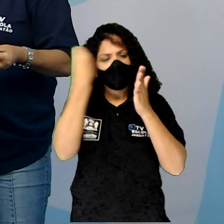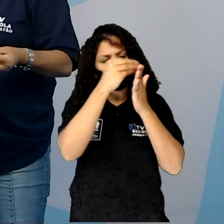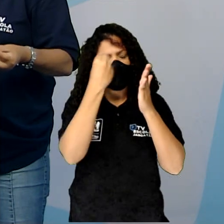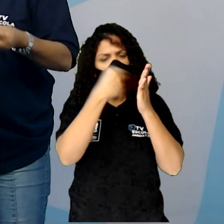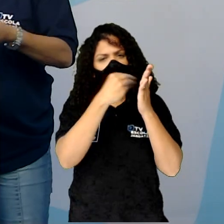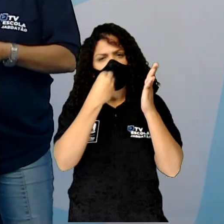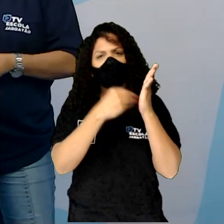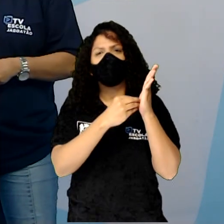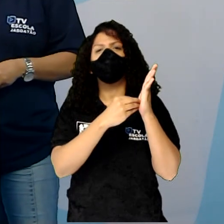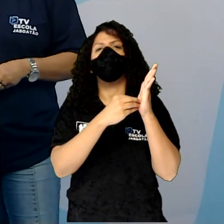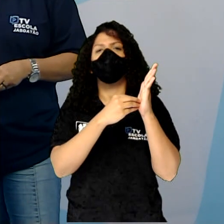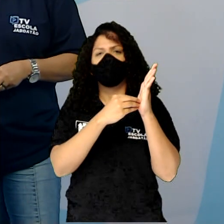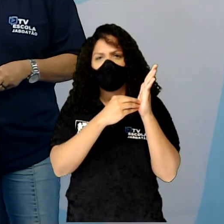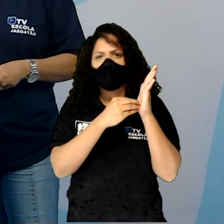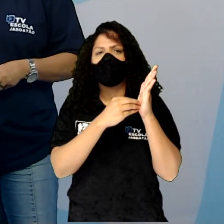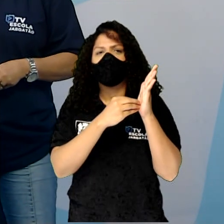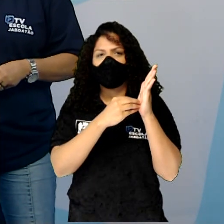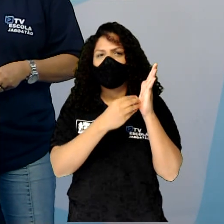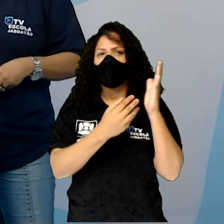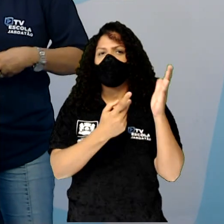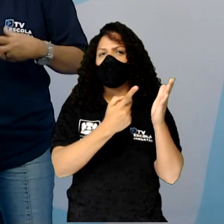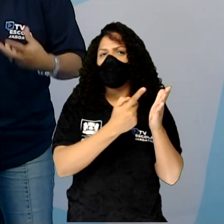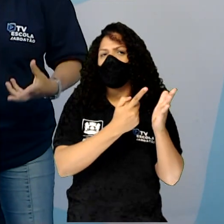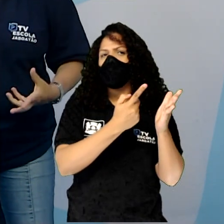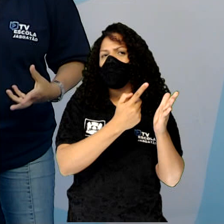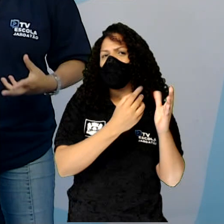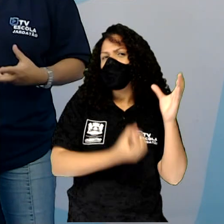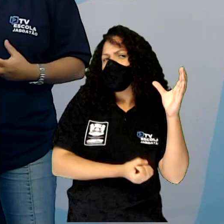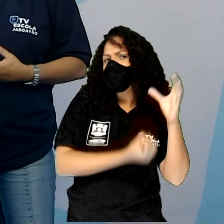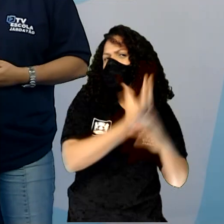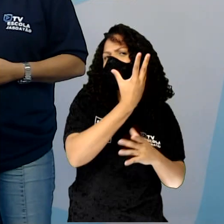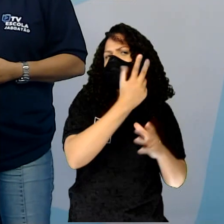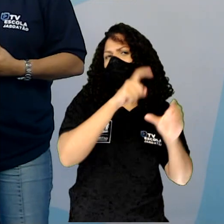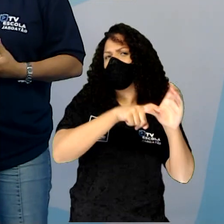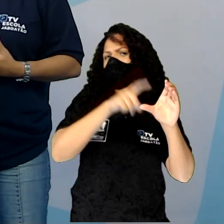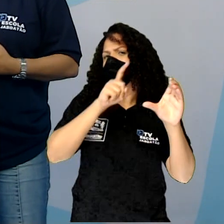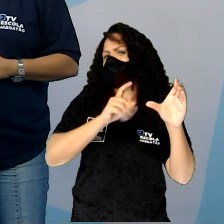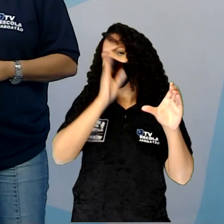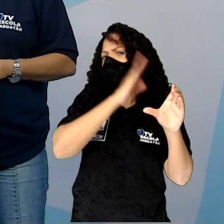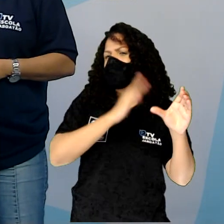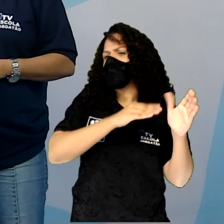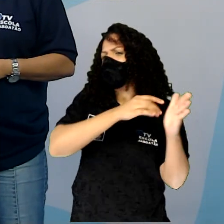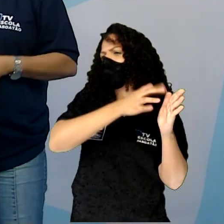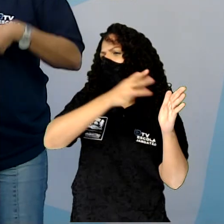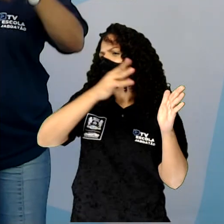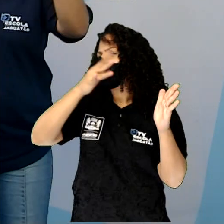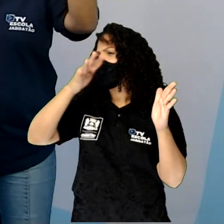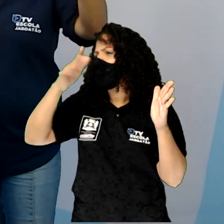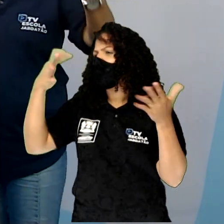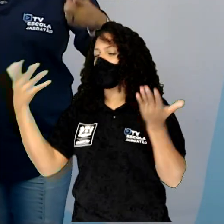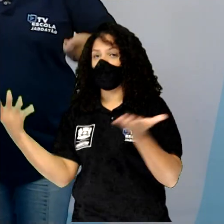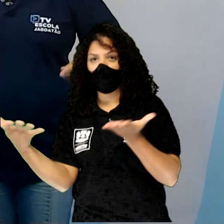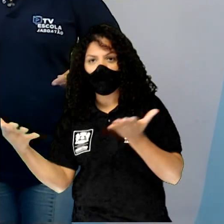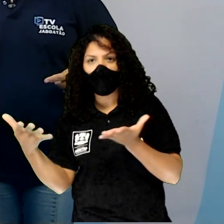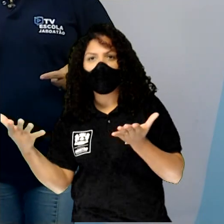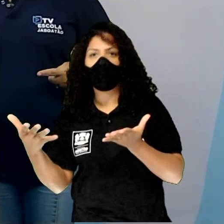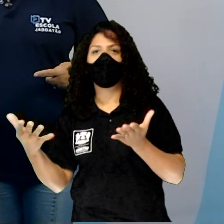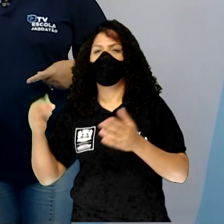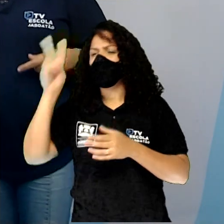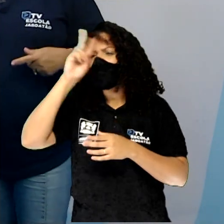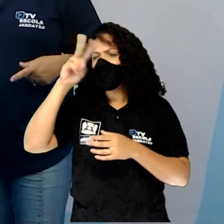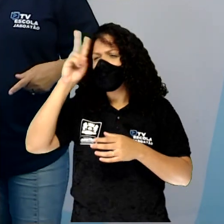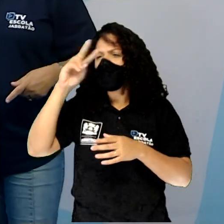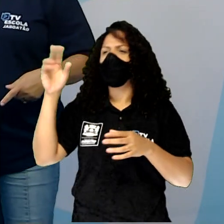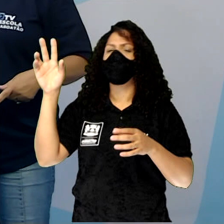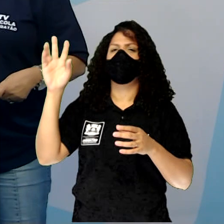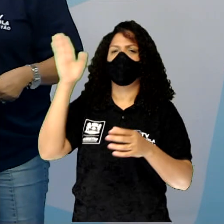ocorrer, tá certo? Até os dias de hoje, tá certo? Com tudo que você já tem de conhecimento sobre a história do Brasil, sobre aquela questão da dívida externa,